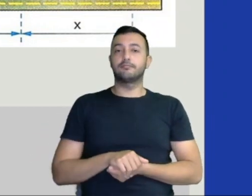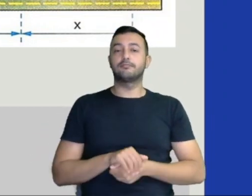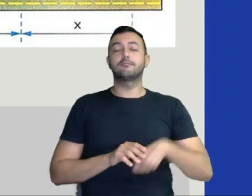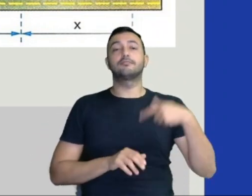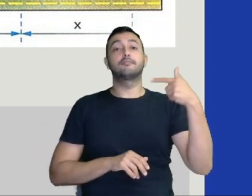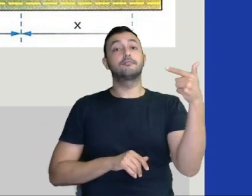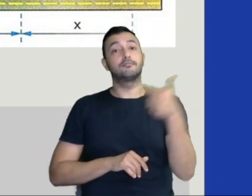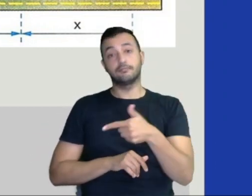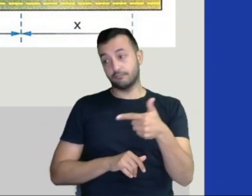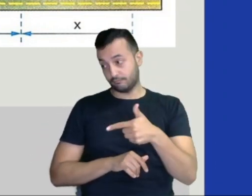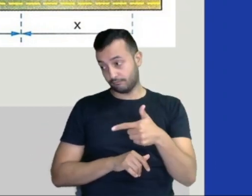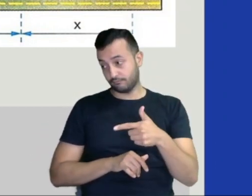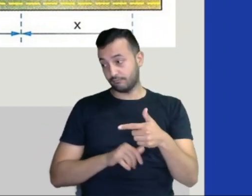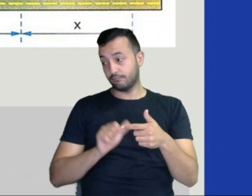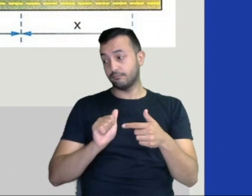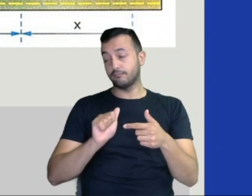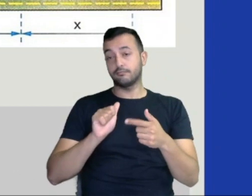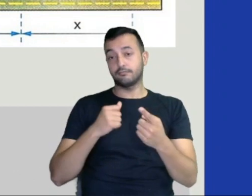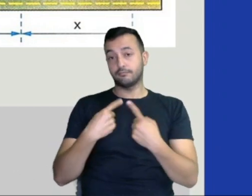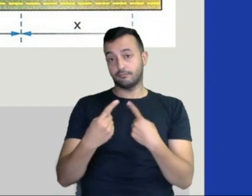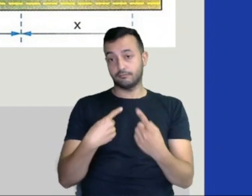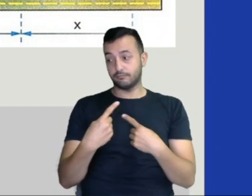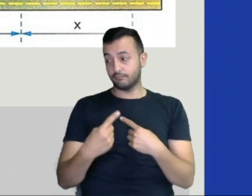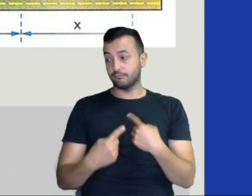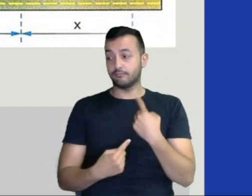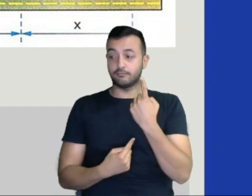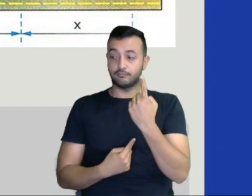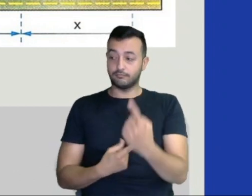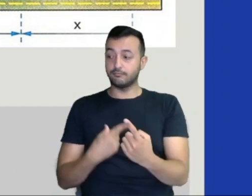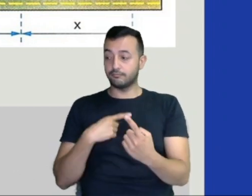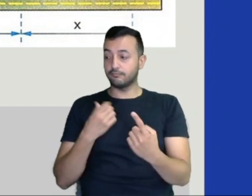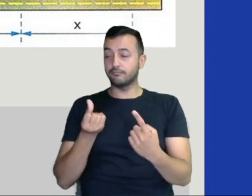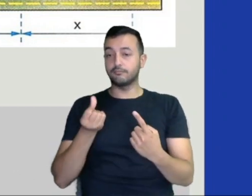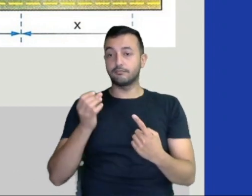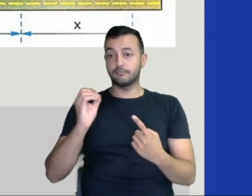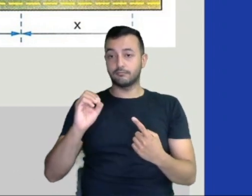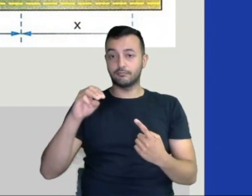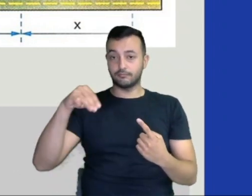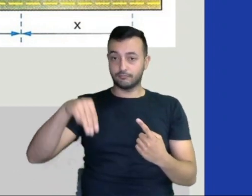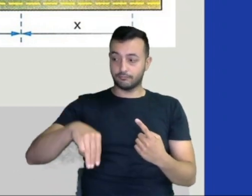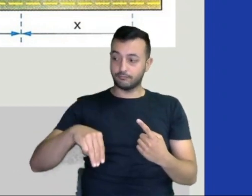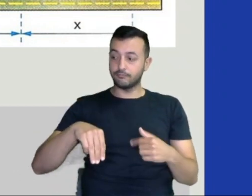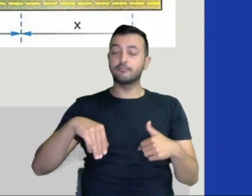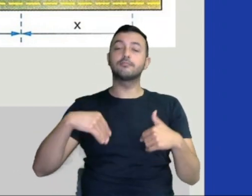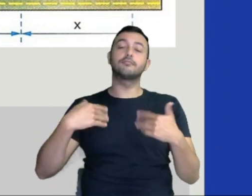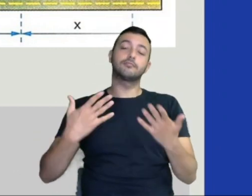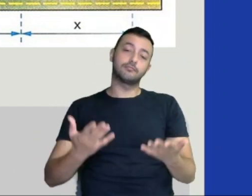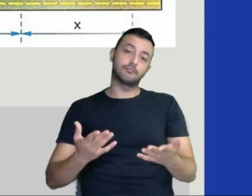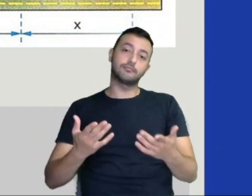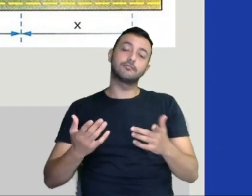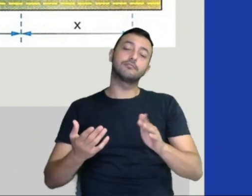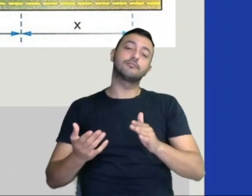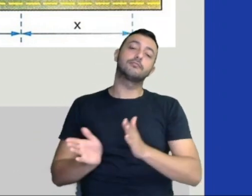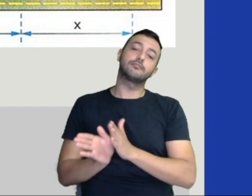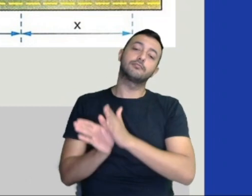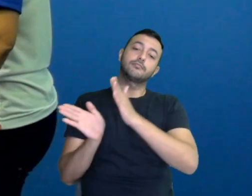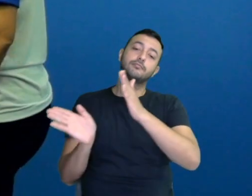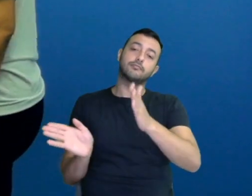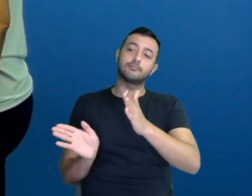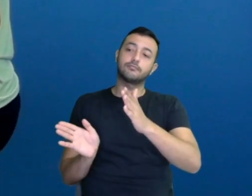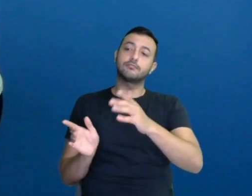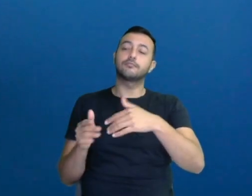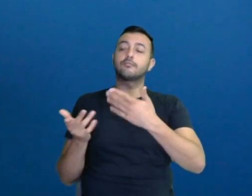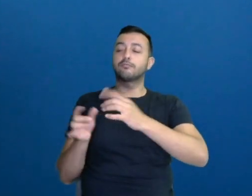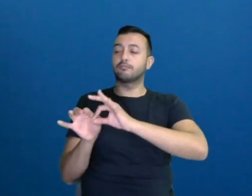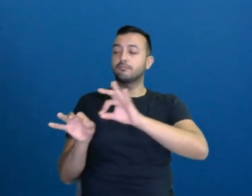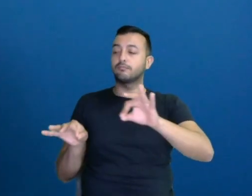Na segunda avenida, um dos quarteirões determinados mede 60 metros. Qual é o comprimento do outro quarteirão? Então, vamos